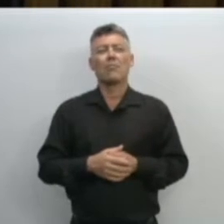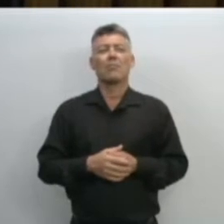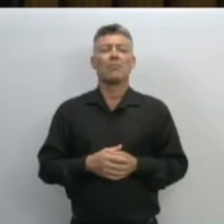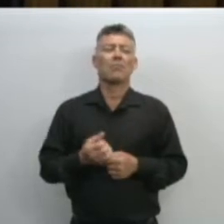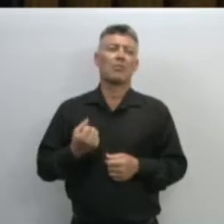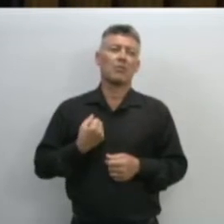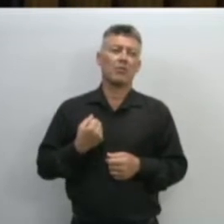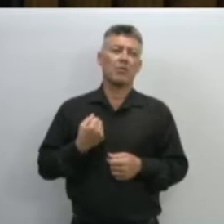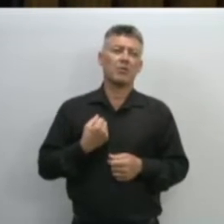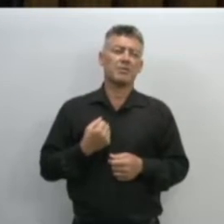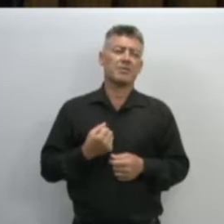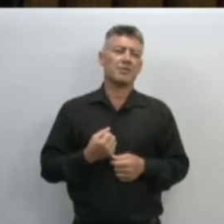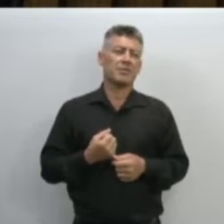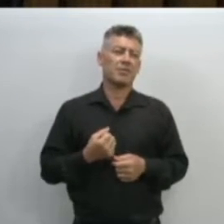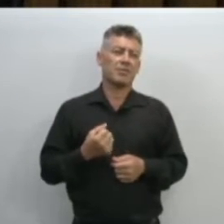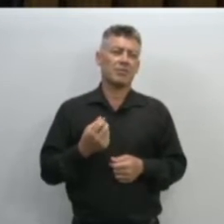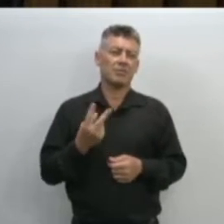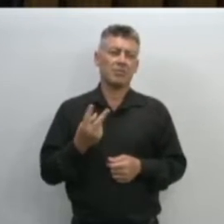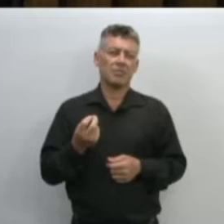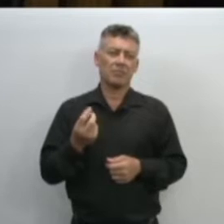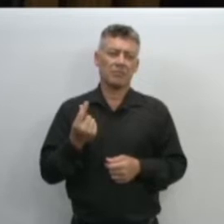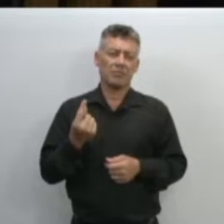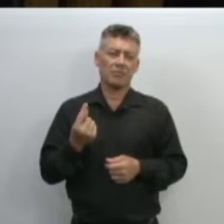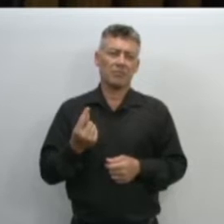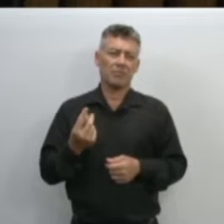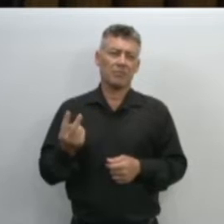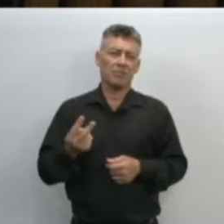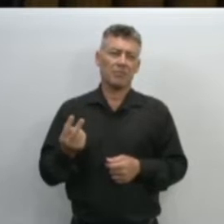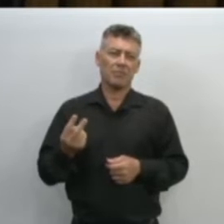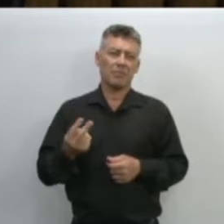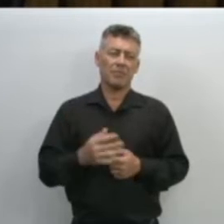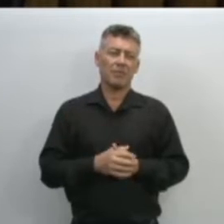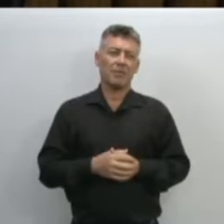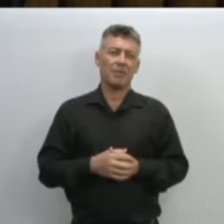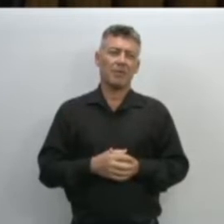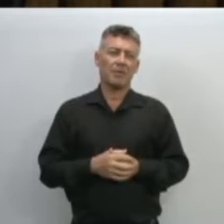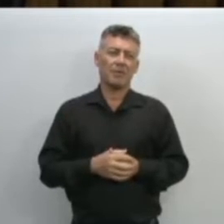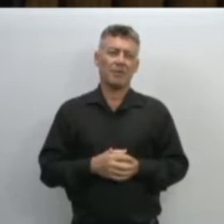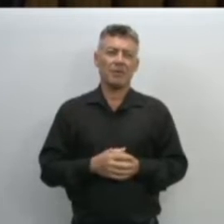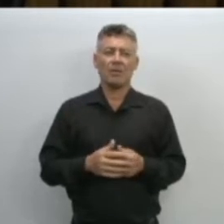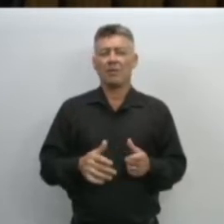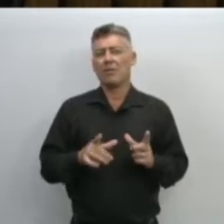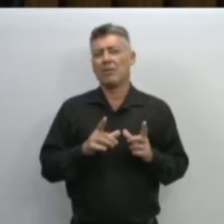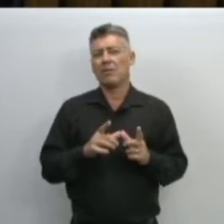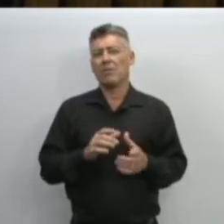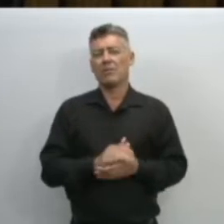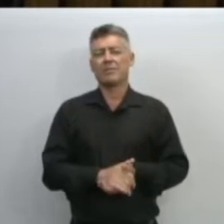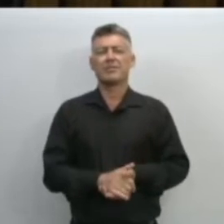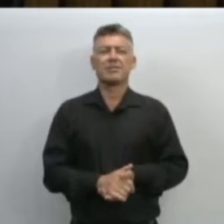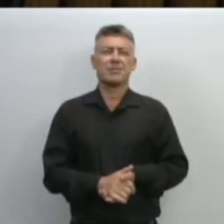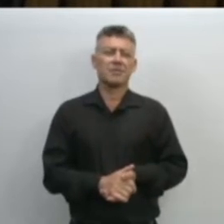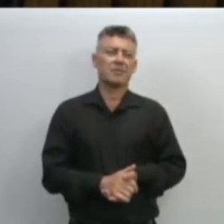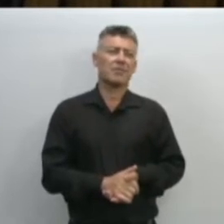número 117-2022, de autoria do vereador Hermes Câmara, foi aprovado por unanimidade. Projeto de